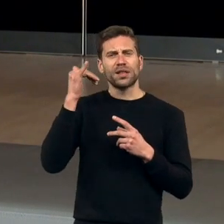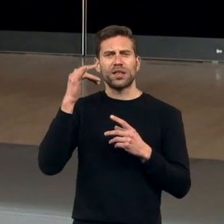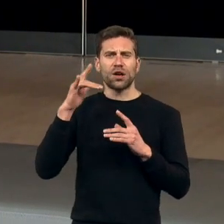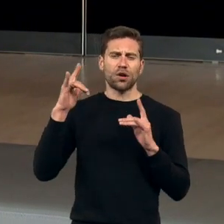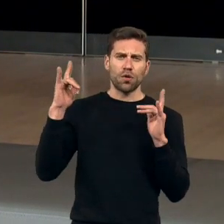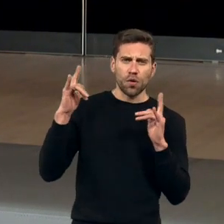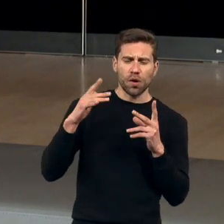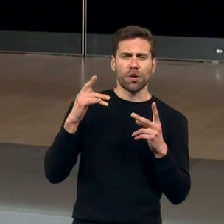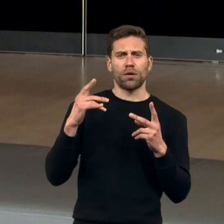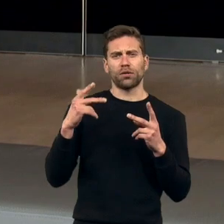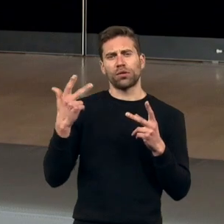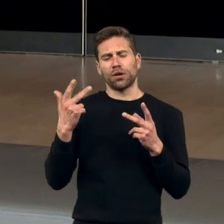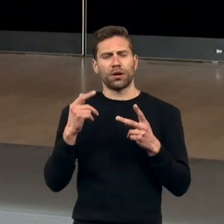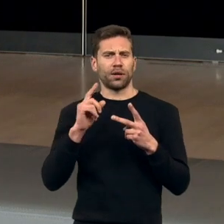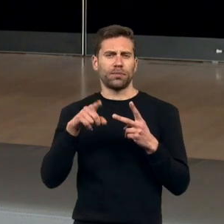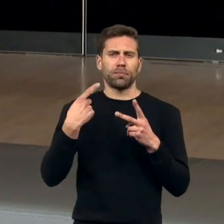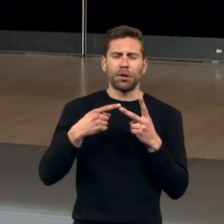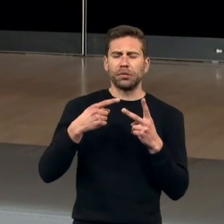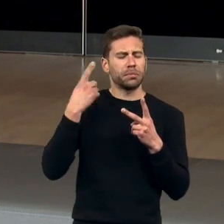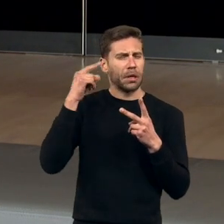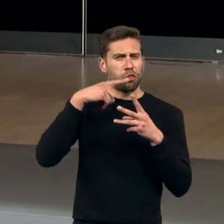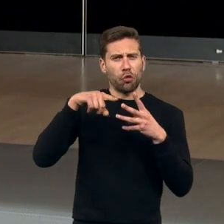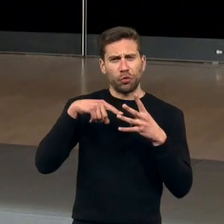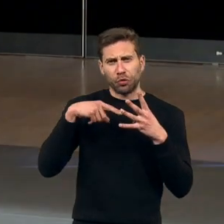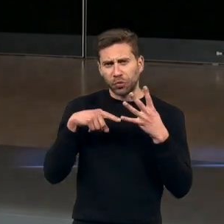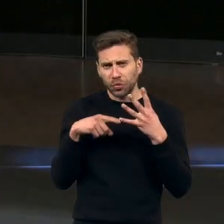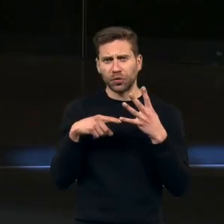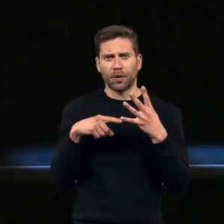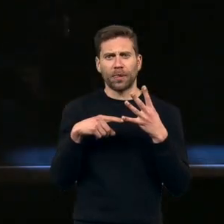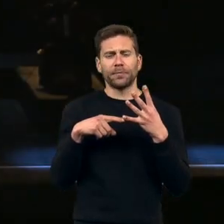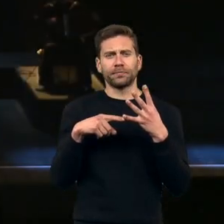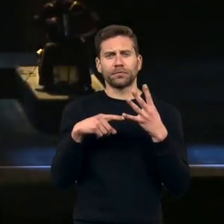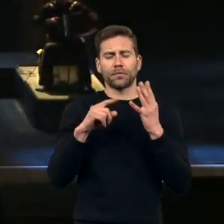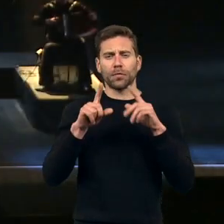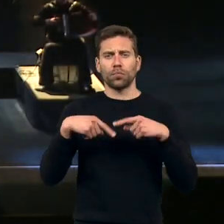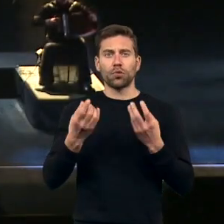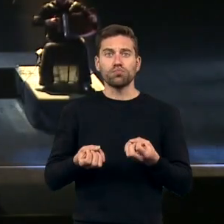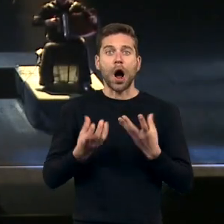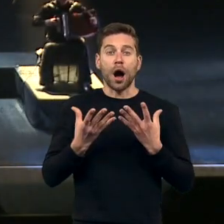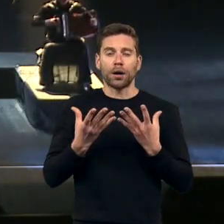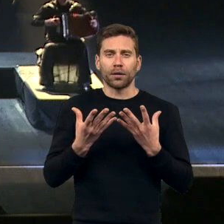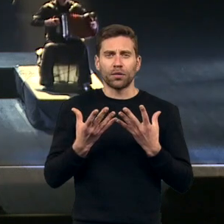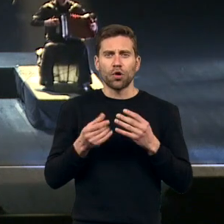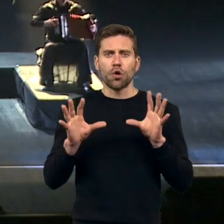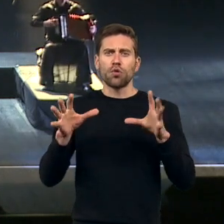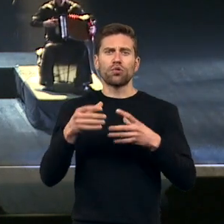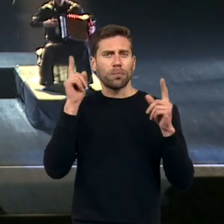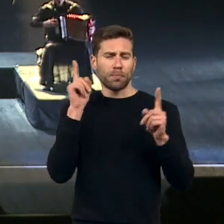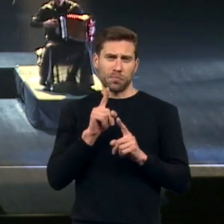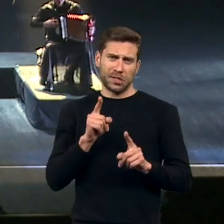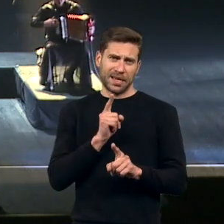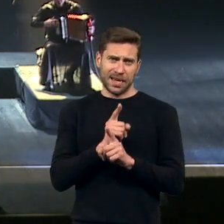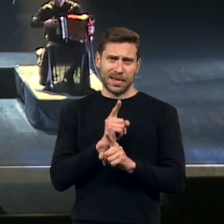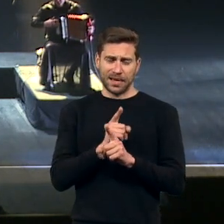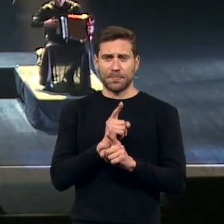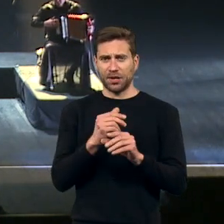depois fazer com sei lá o quê, enfim, com muitos músicos diferentes, até que de repente surgiram os Danças Ocultas como